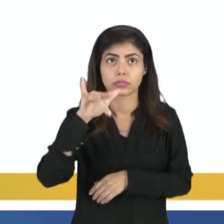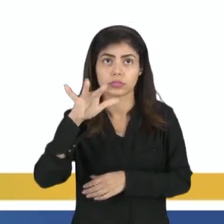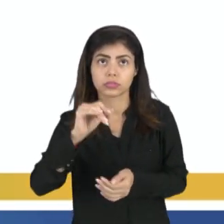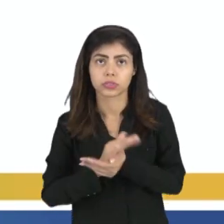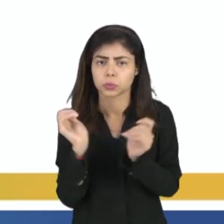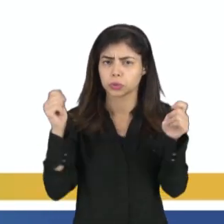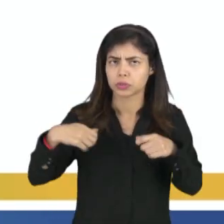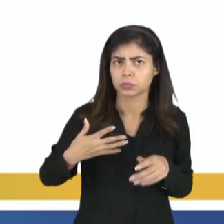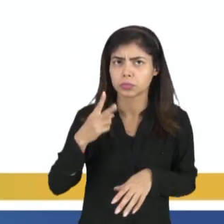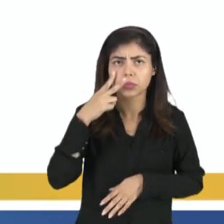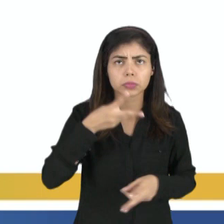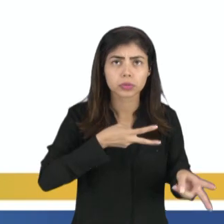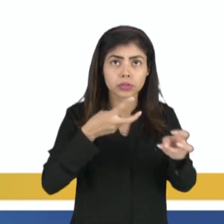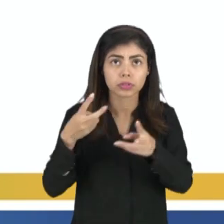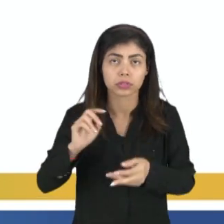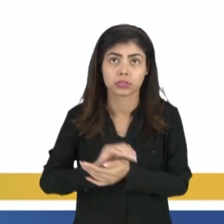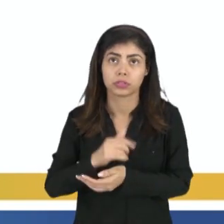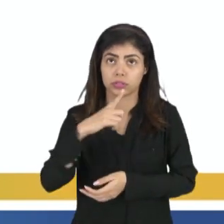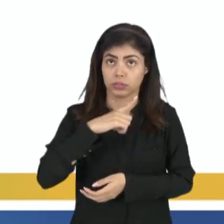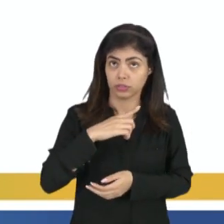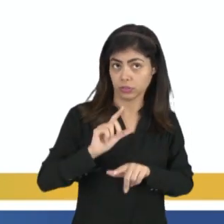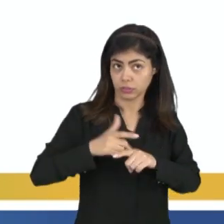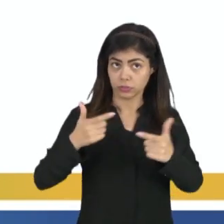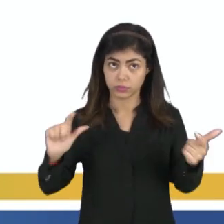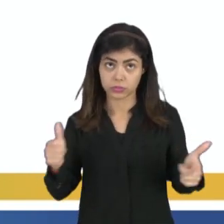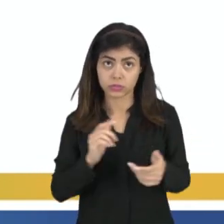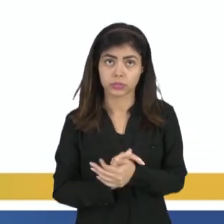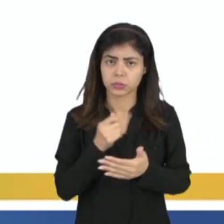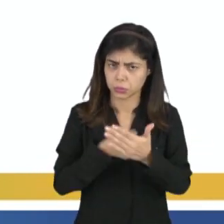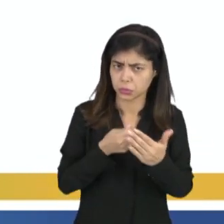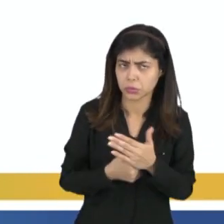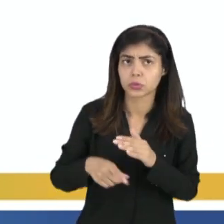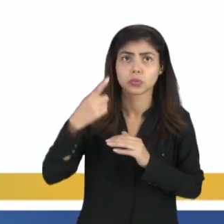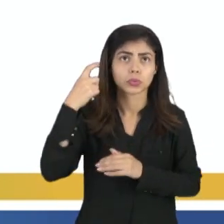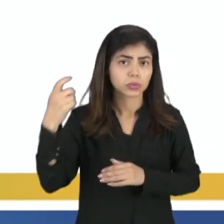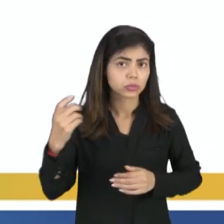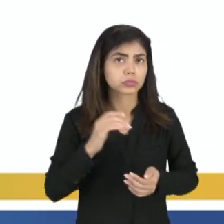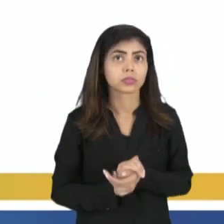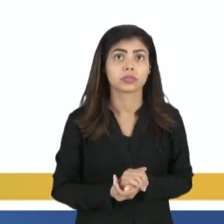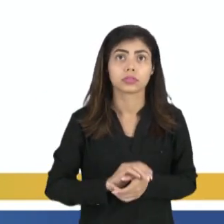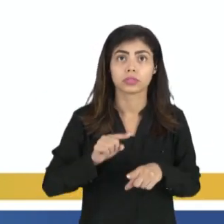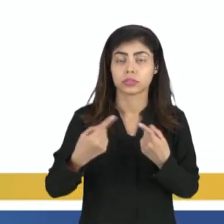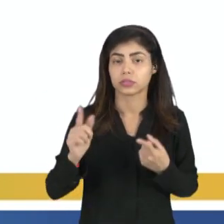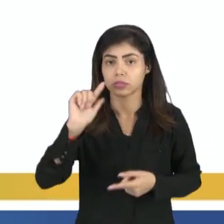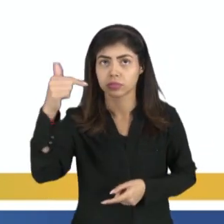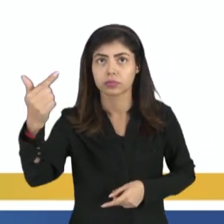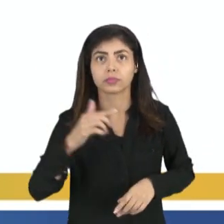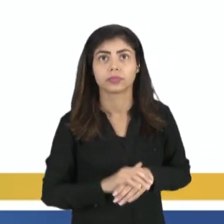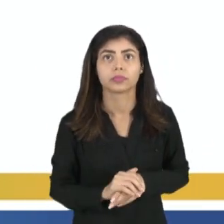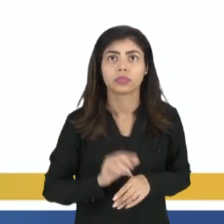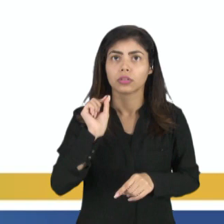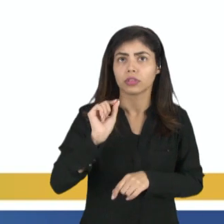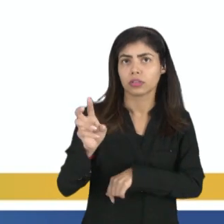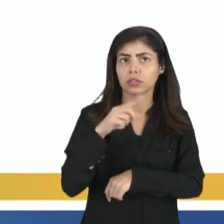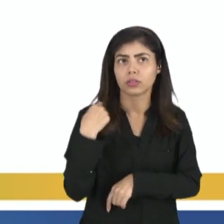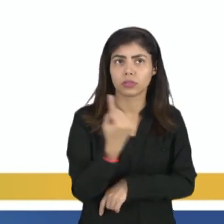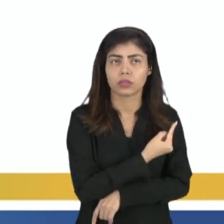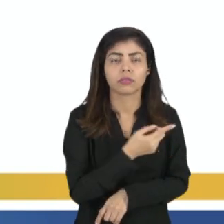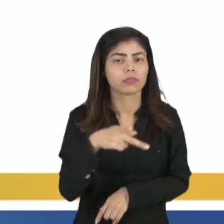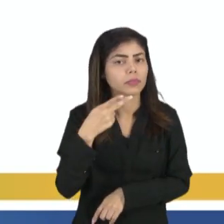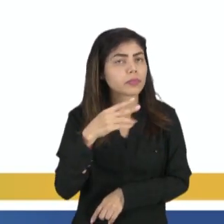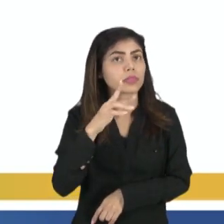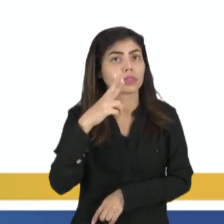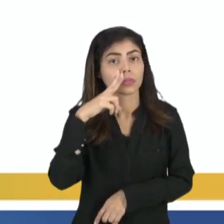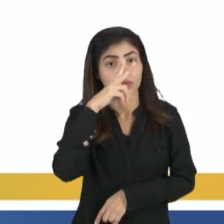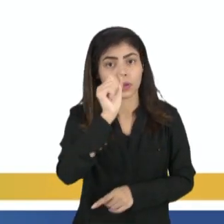é possível perceber que a uma sílaba de maior intensidade sonora do que as demais é o que chamamos